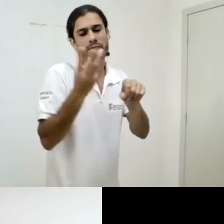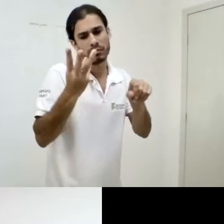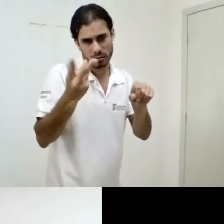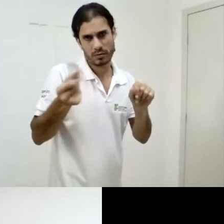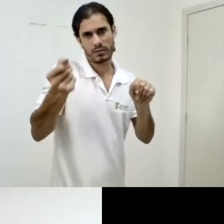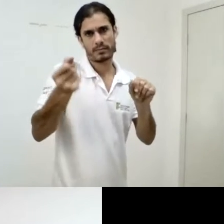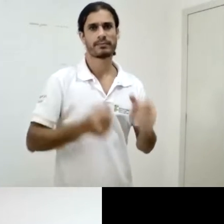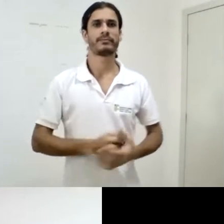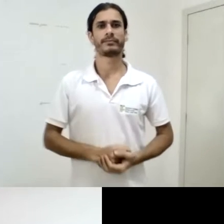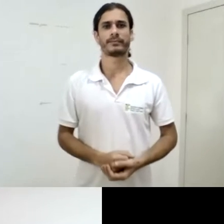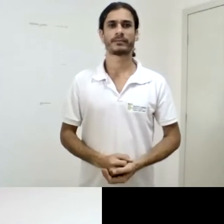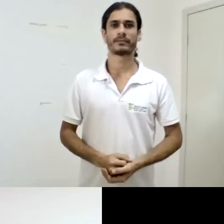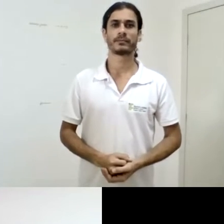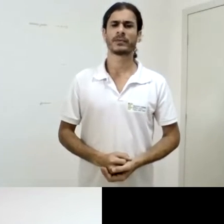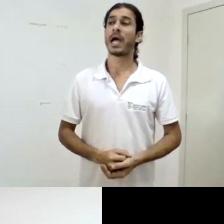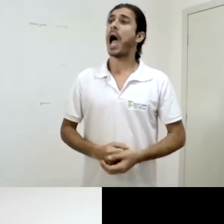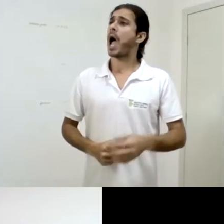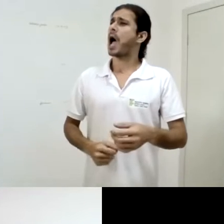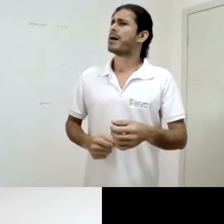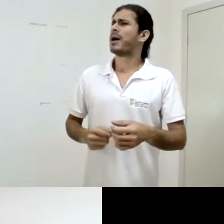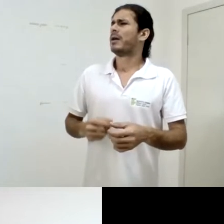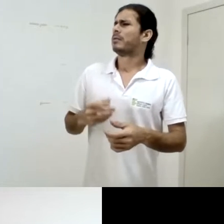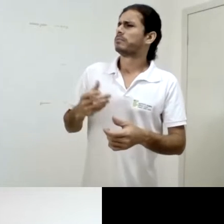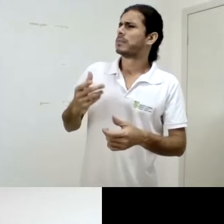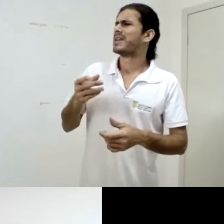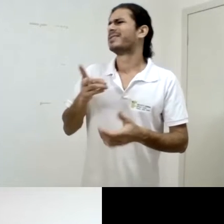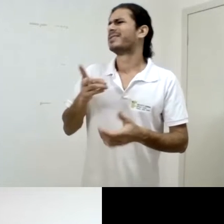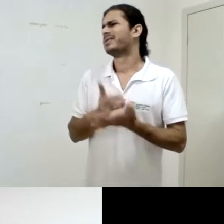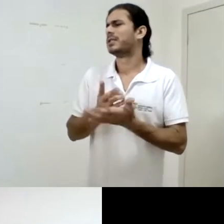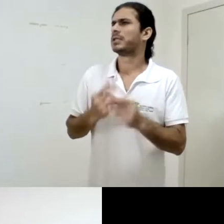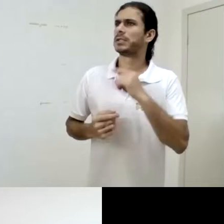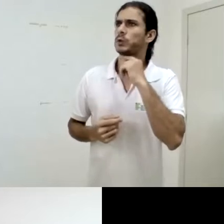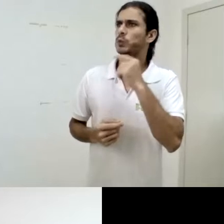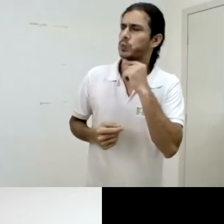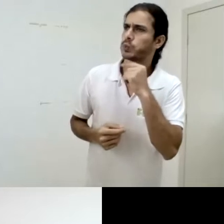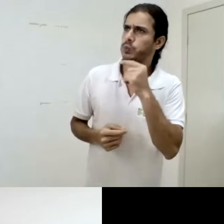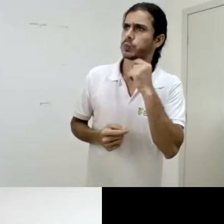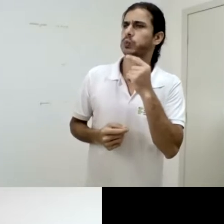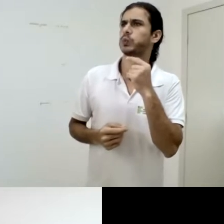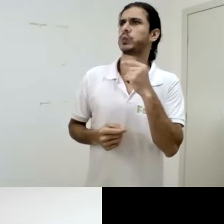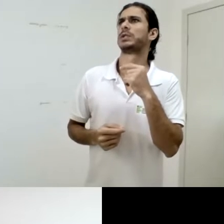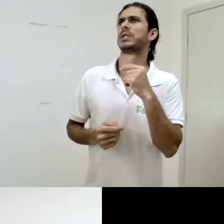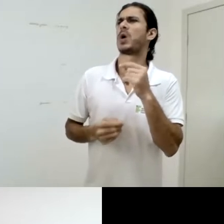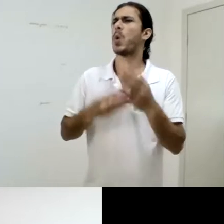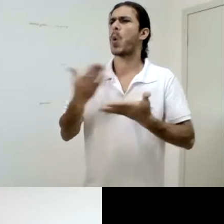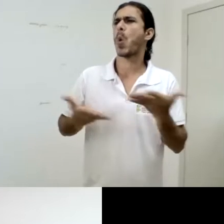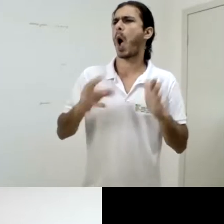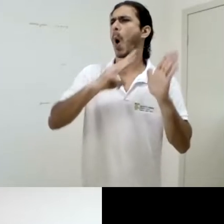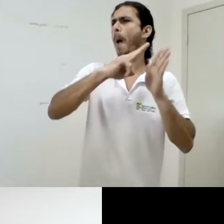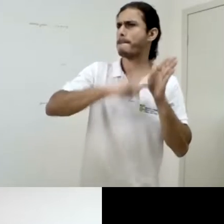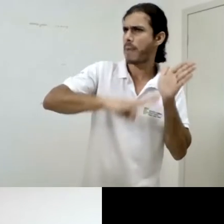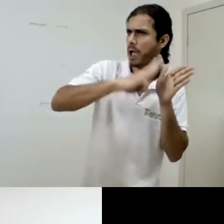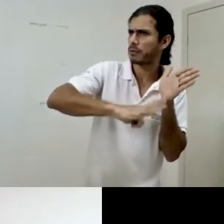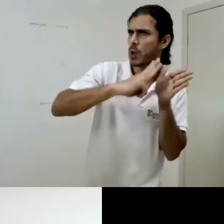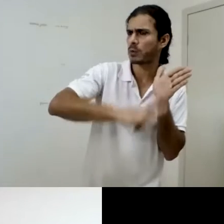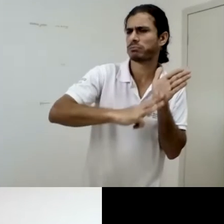está na disciplina, a senhora, há muito tempo também dando disciplina de metodologia, era um questionamento, talvez, que era sempre levantado, né, dessa questão.